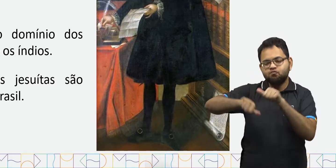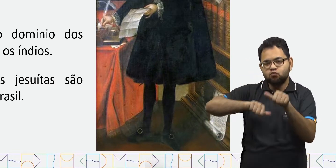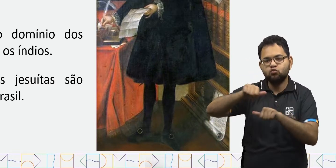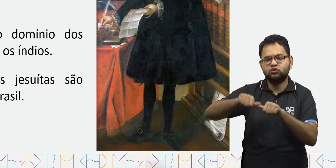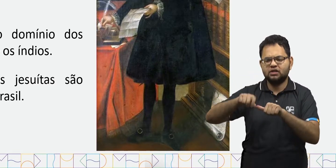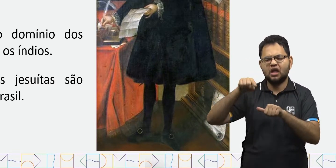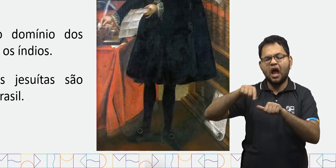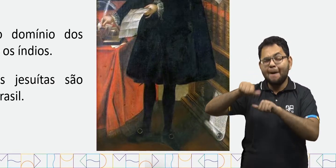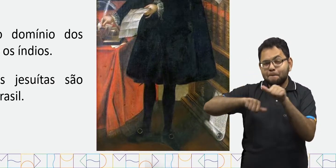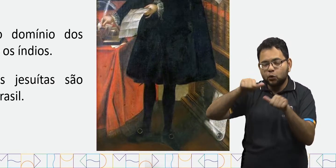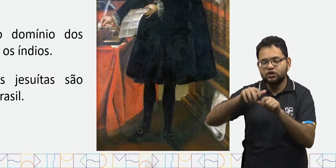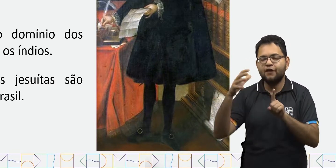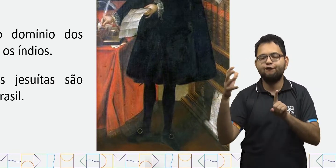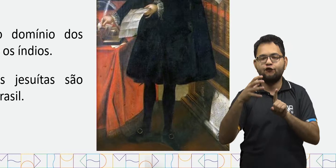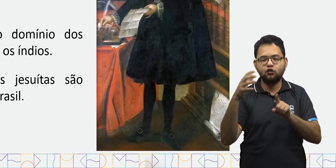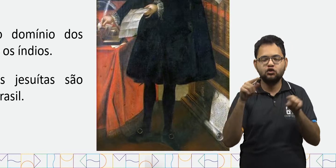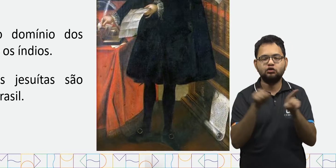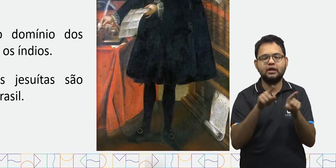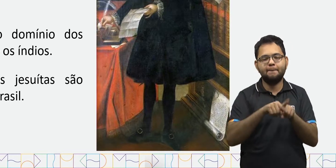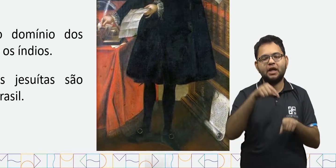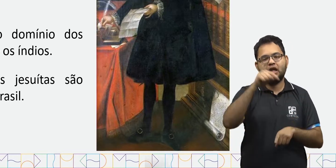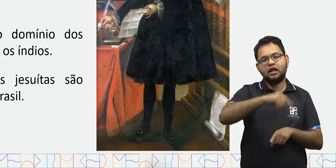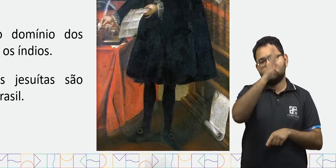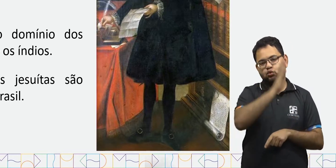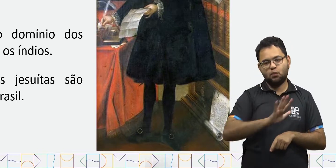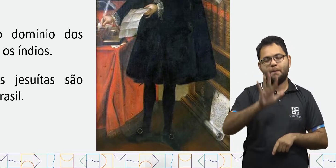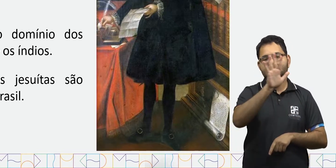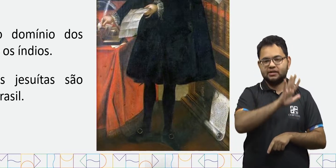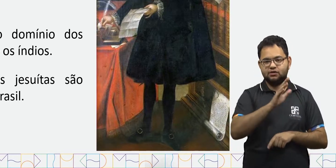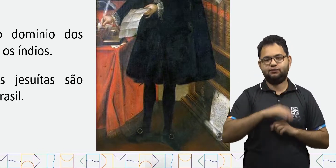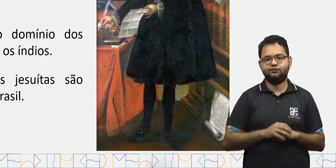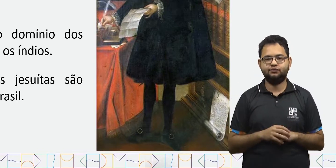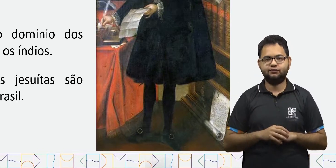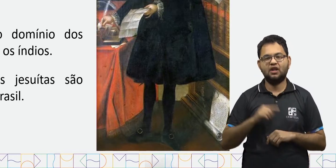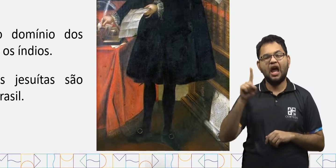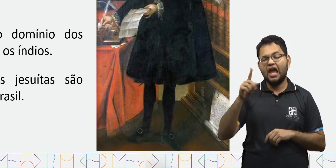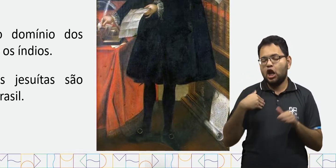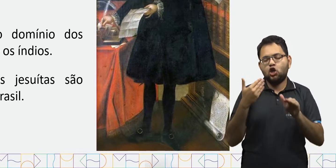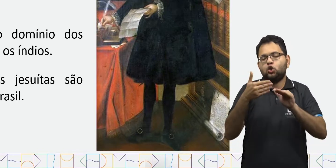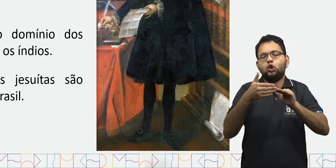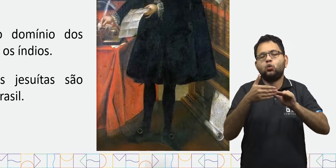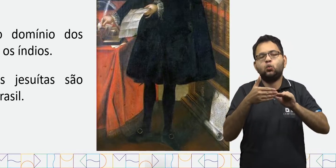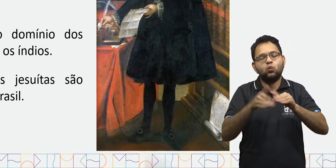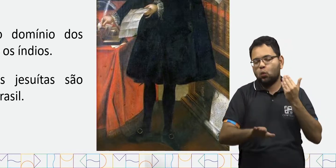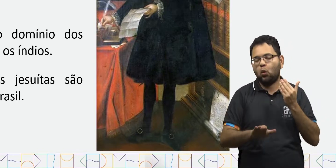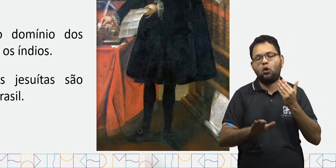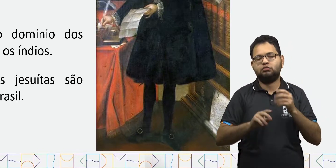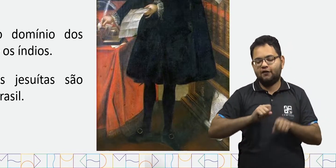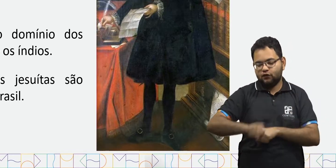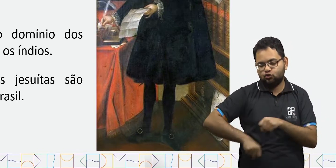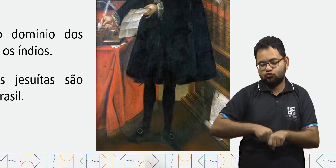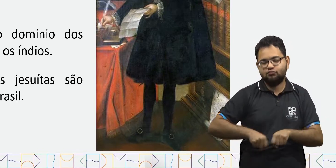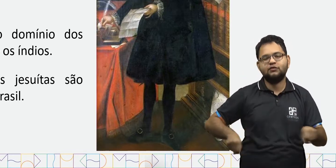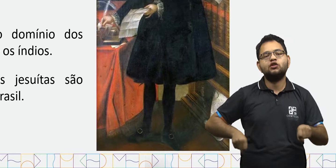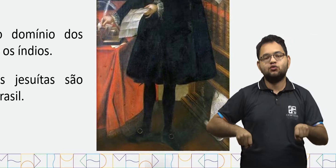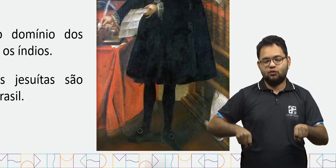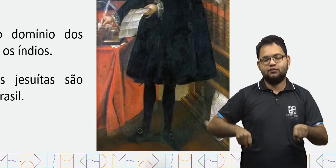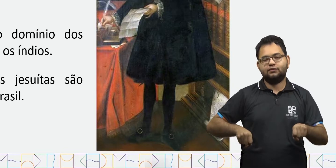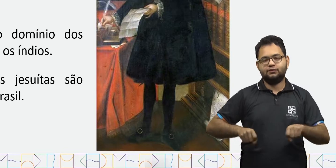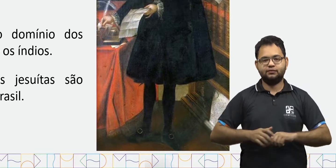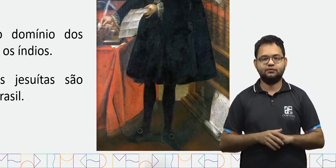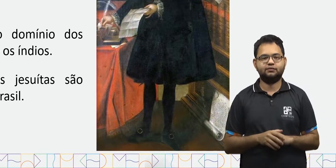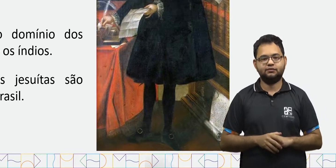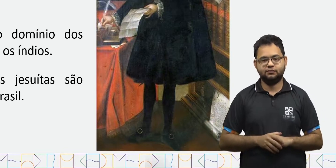também atingiram a colônia portuguesa. Ele era totalmente contra o domínio dos jesuítas sobre os indígenas. E como o poder